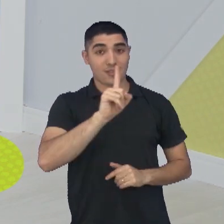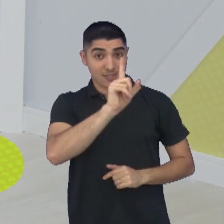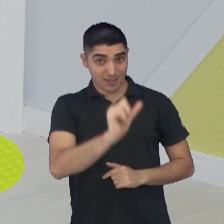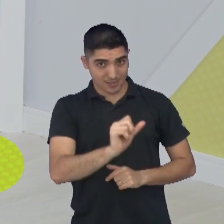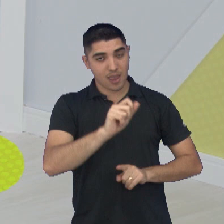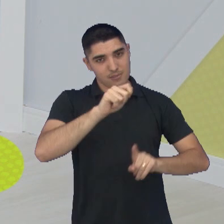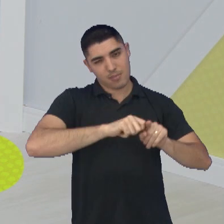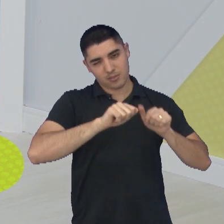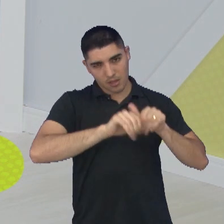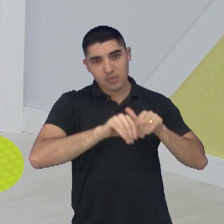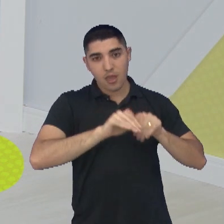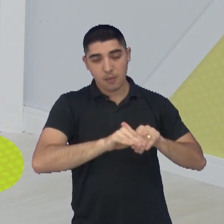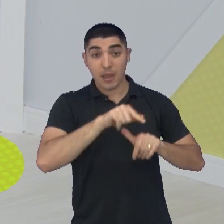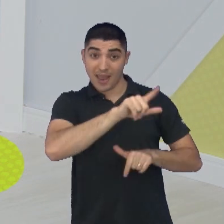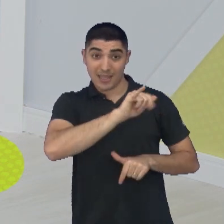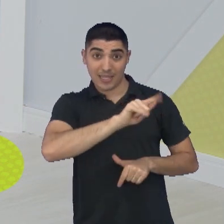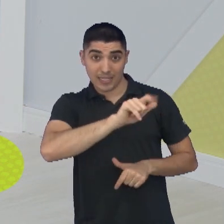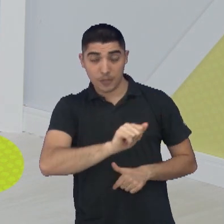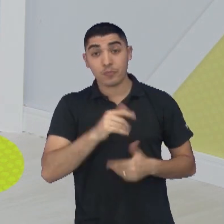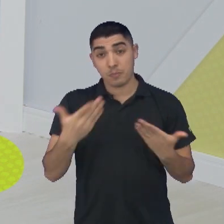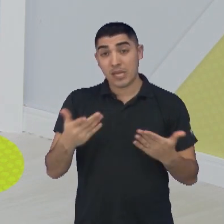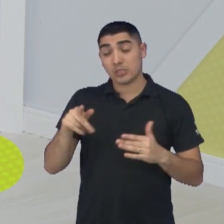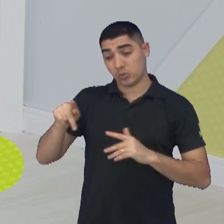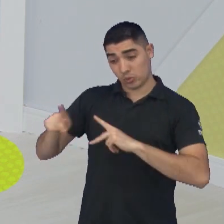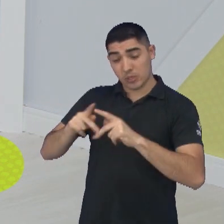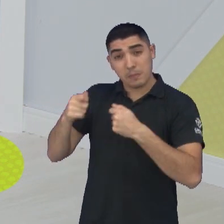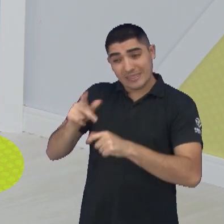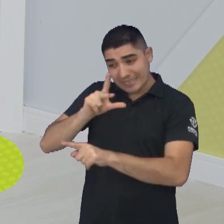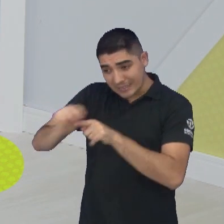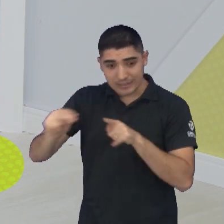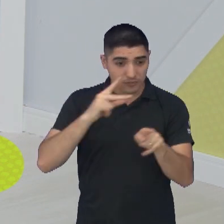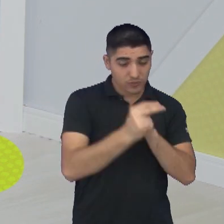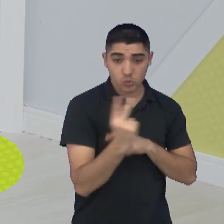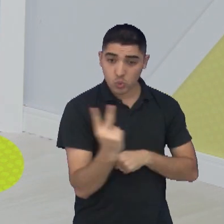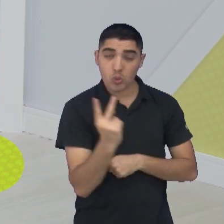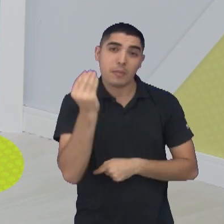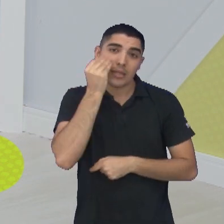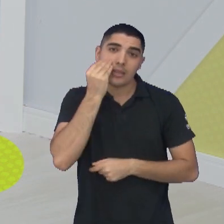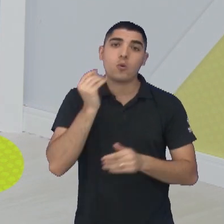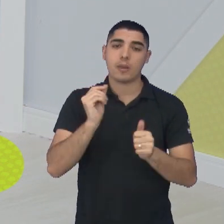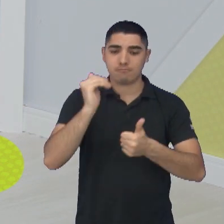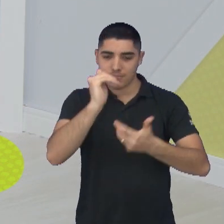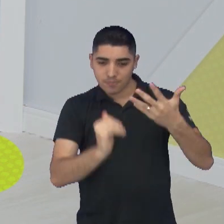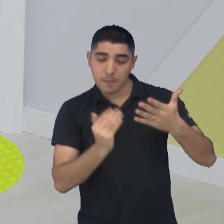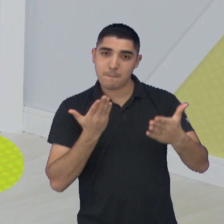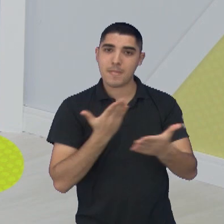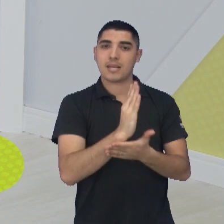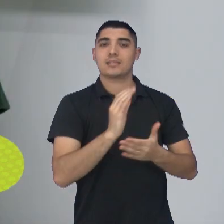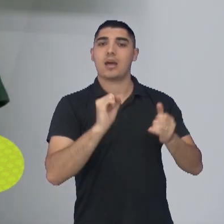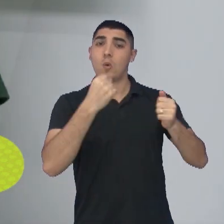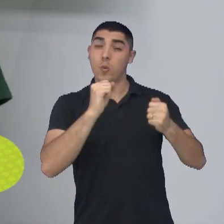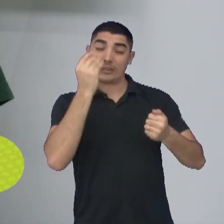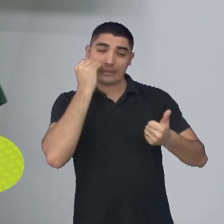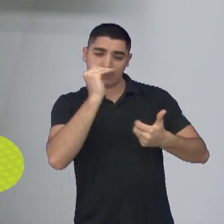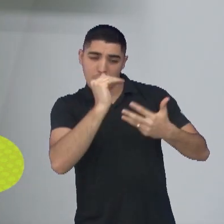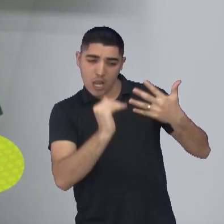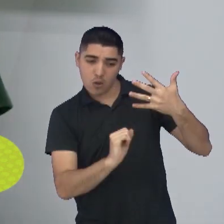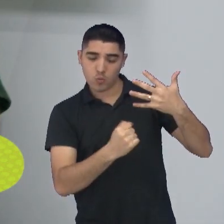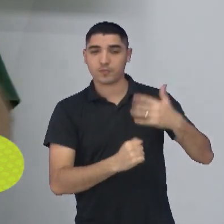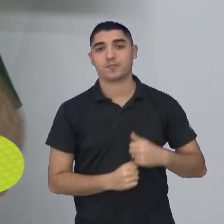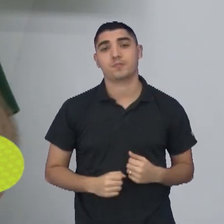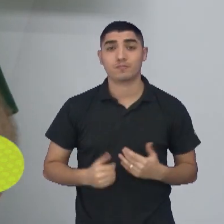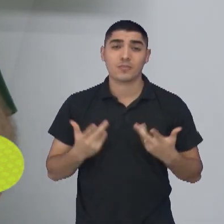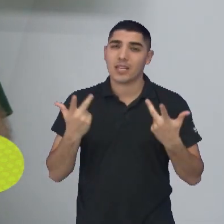19 horas Vencer ou Vencer a produção de José o barateiro para poder ficar entre os oito classificados a próxima fase da liga Brunão é igual no masculino né